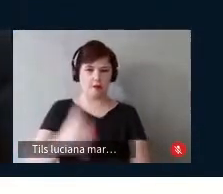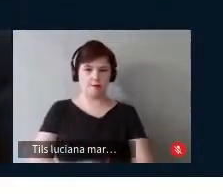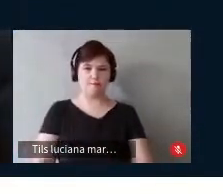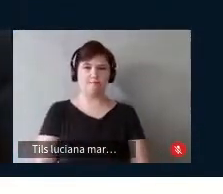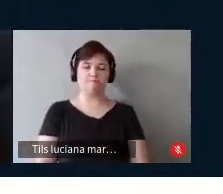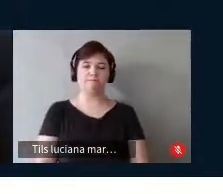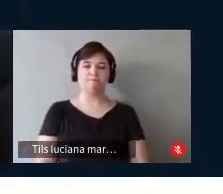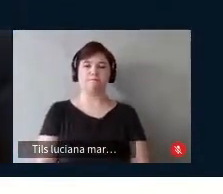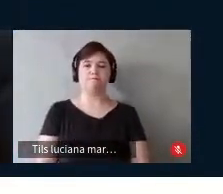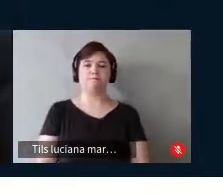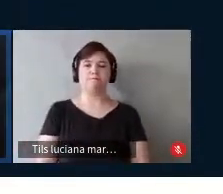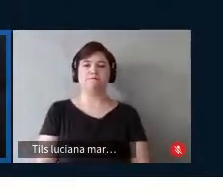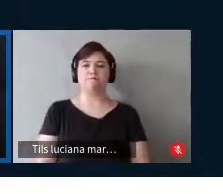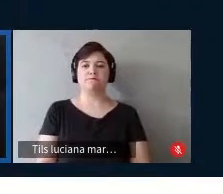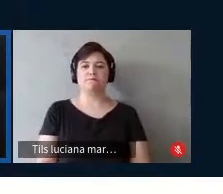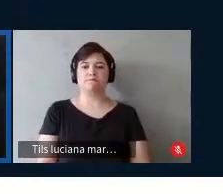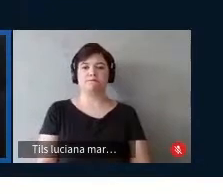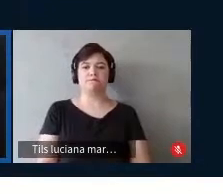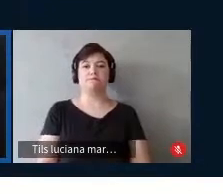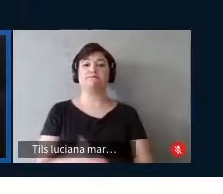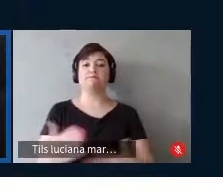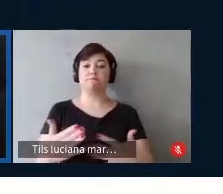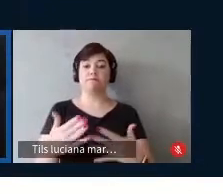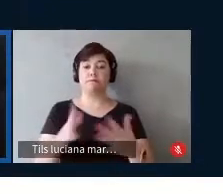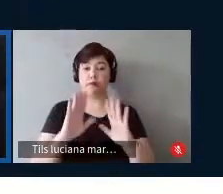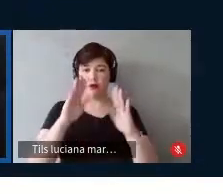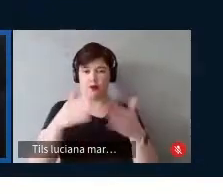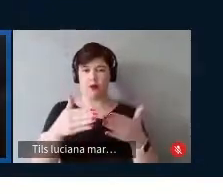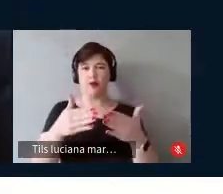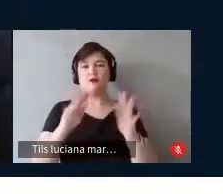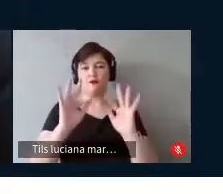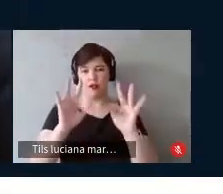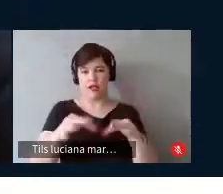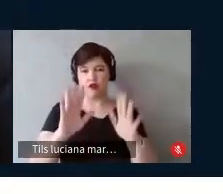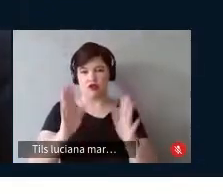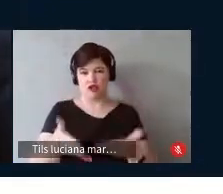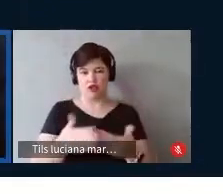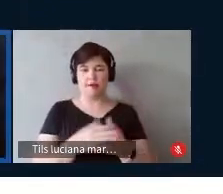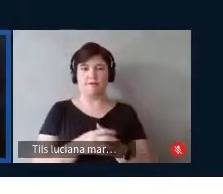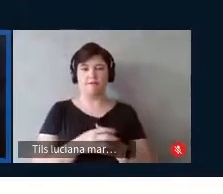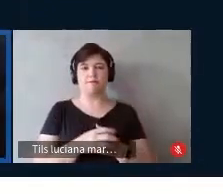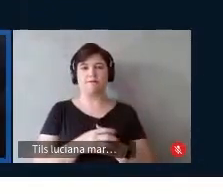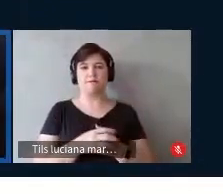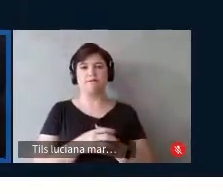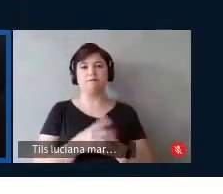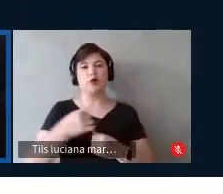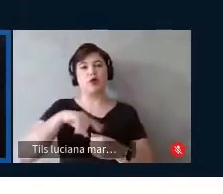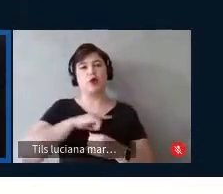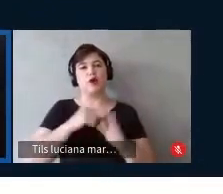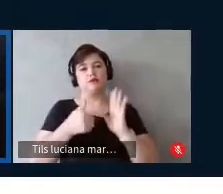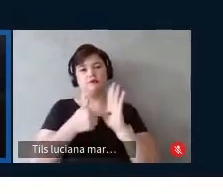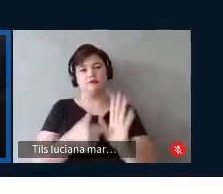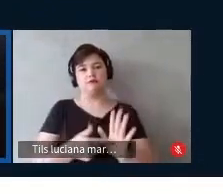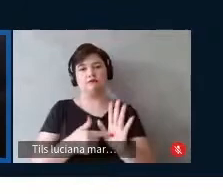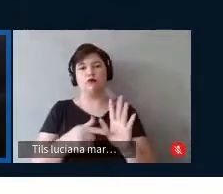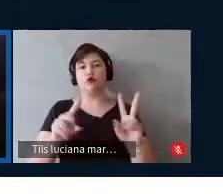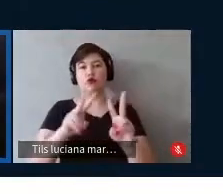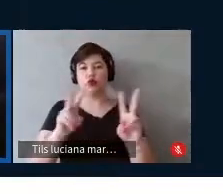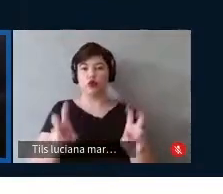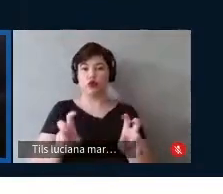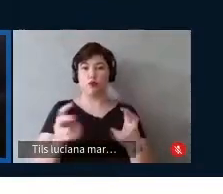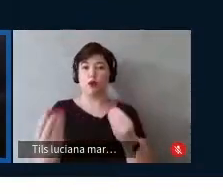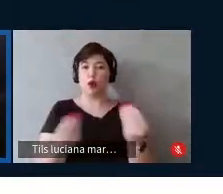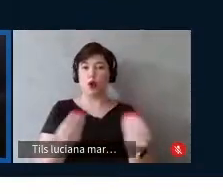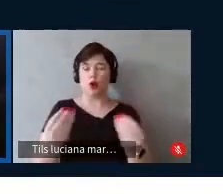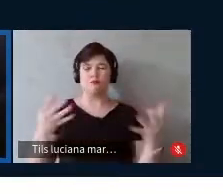Como considerações finais, nós trazemos a ideia sobre o